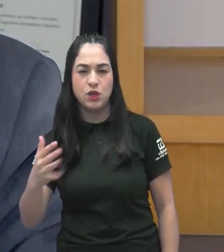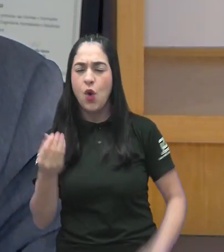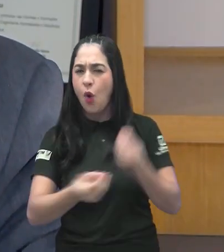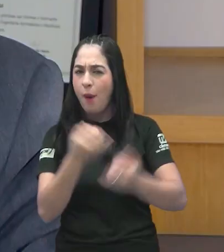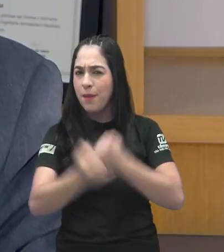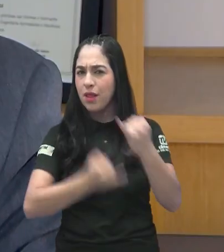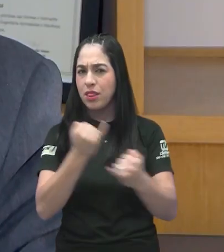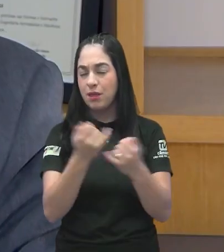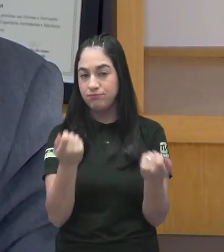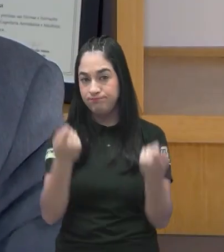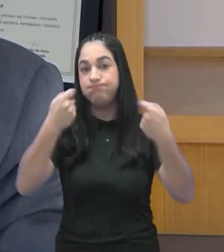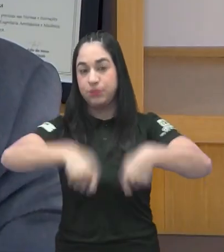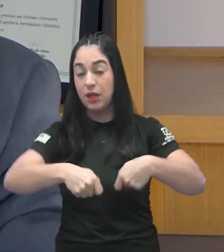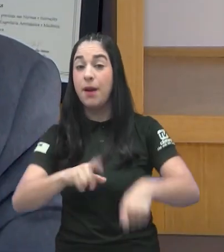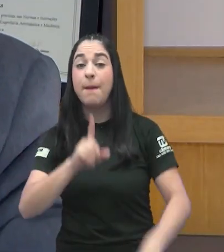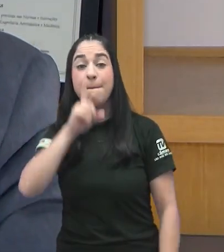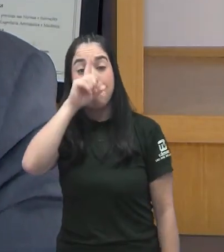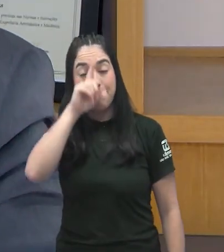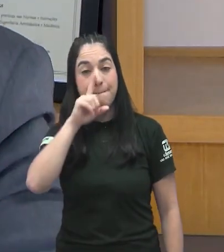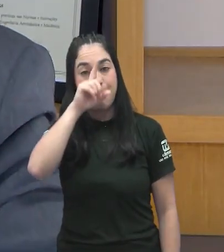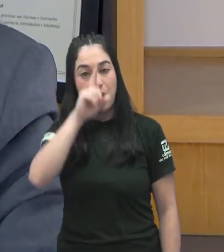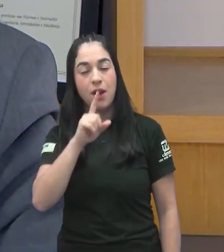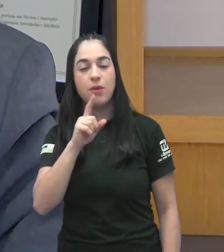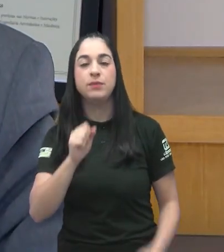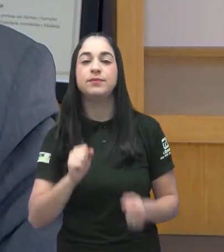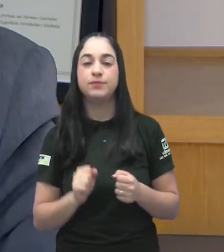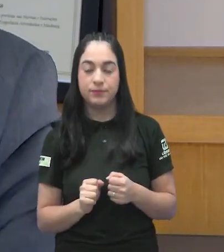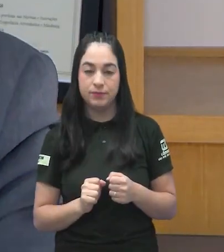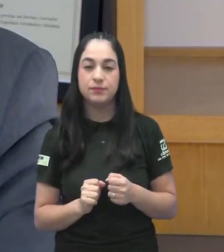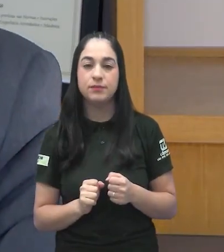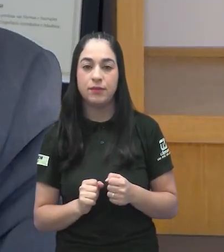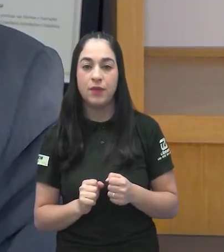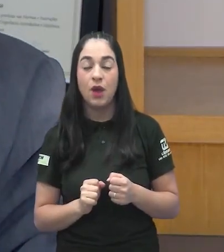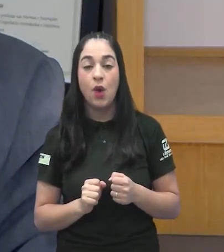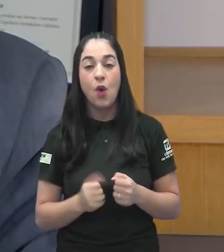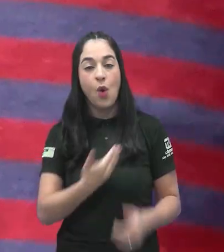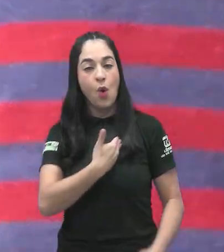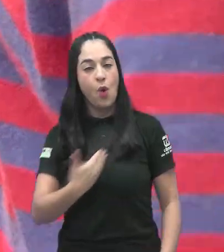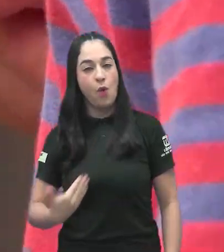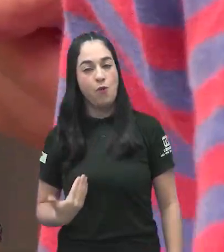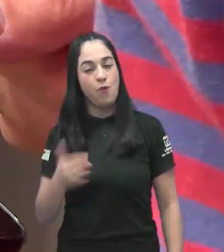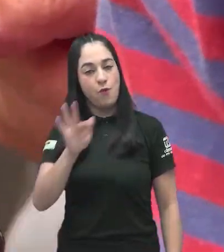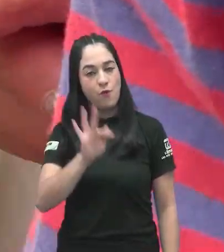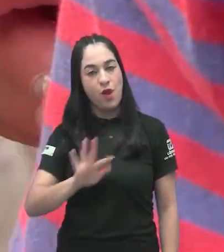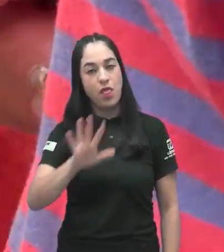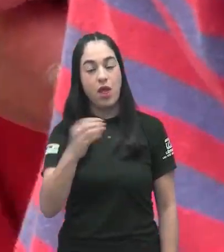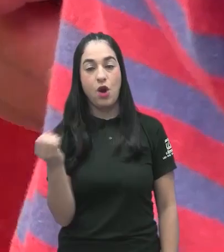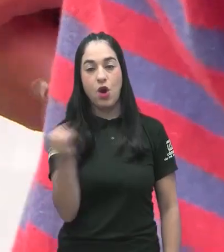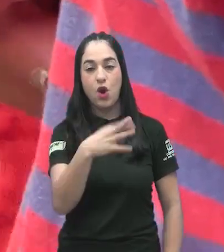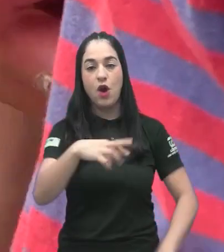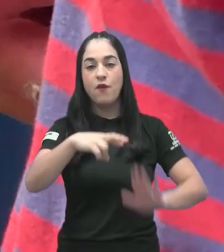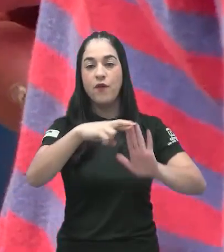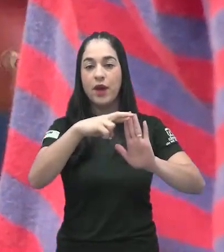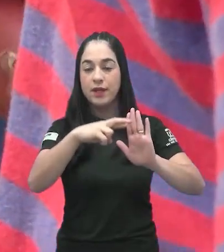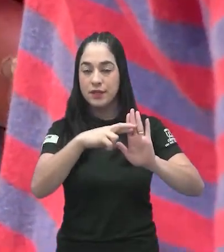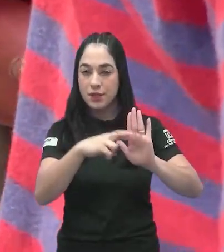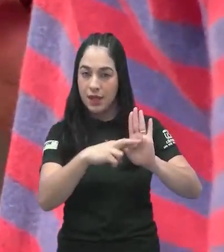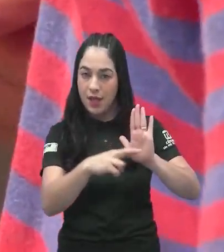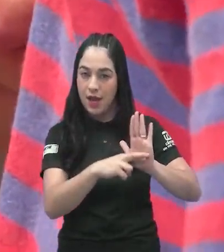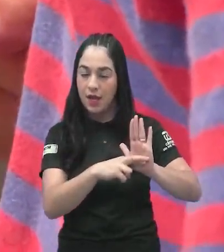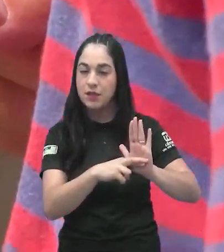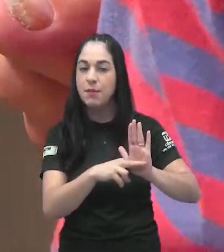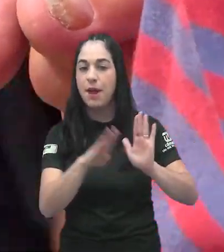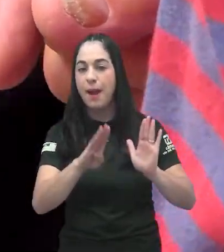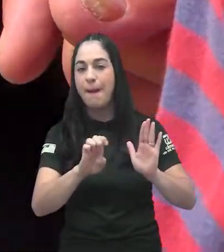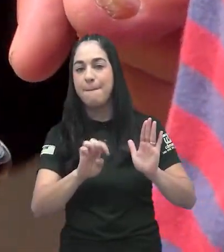essa questão dos jogos virtuais e das bets e das apostas online. Recentemente, o governo federal estabeleceu